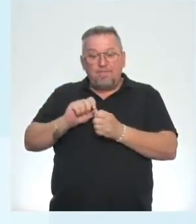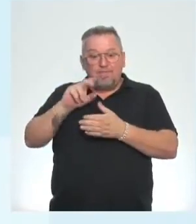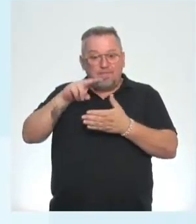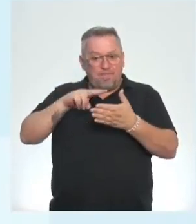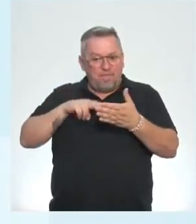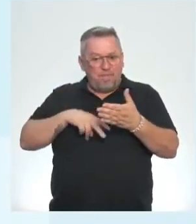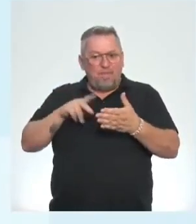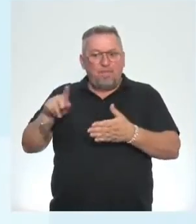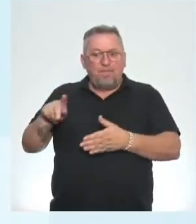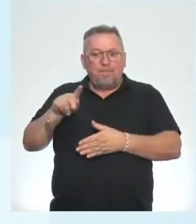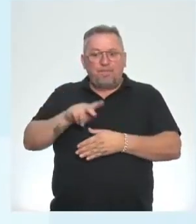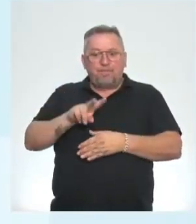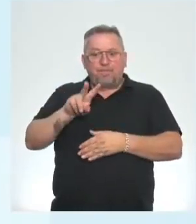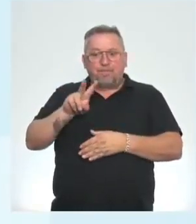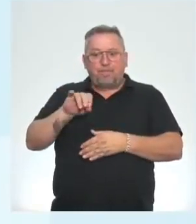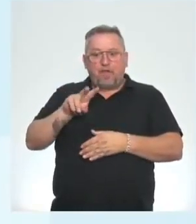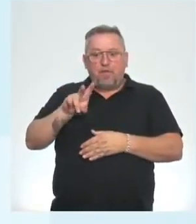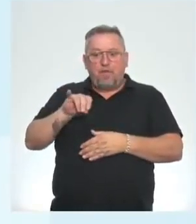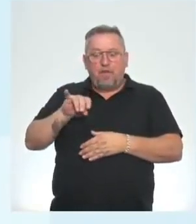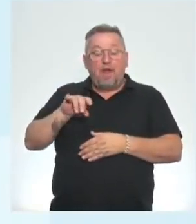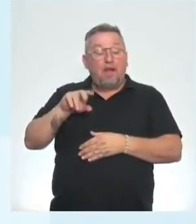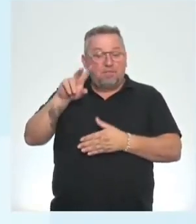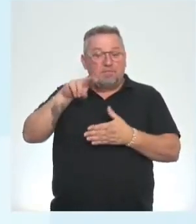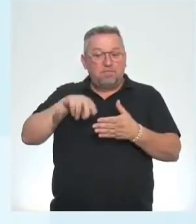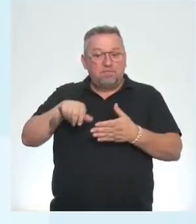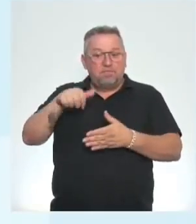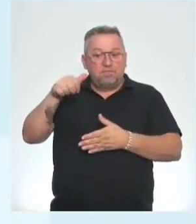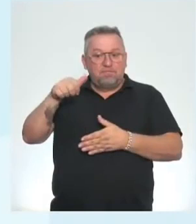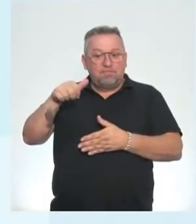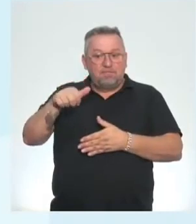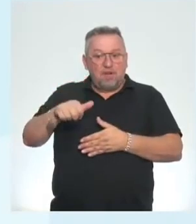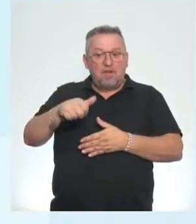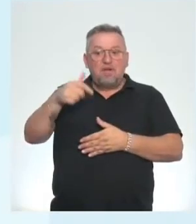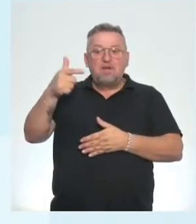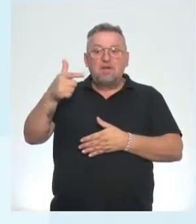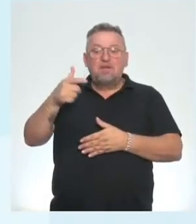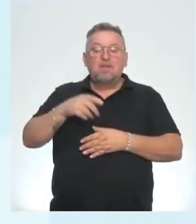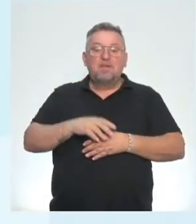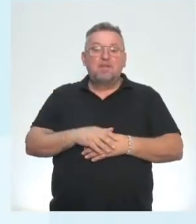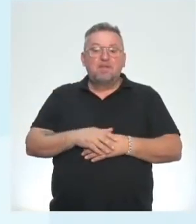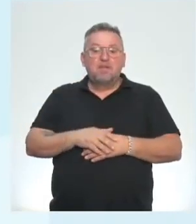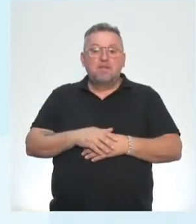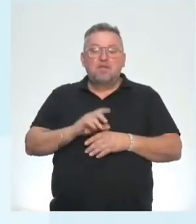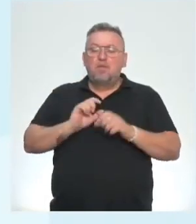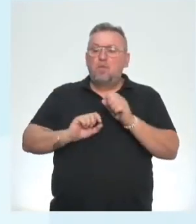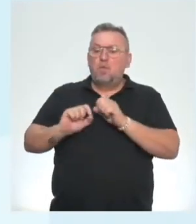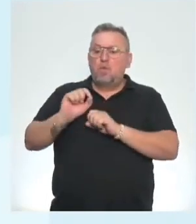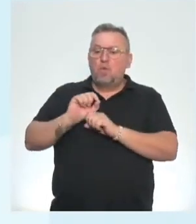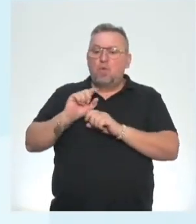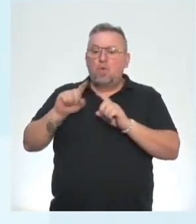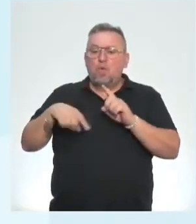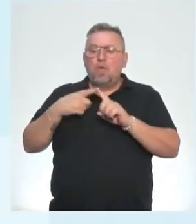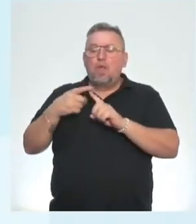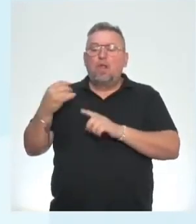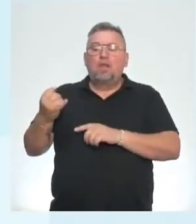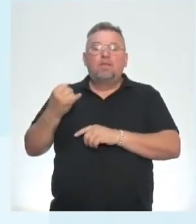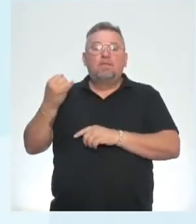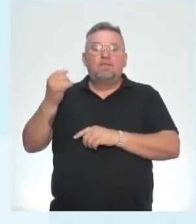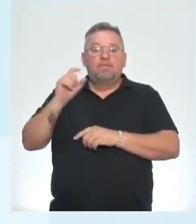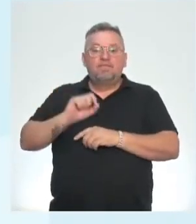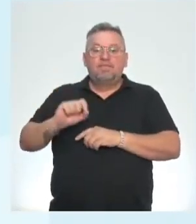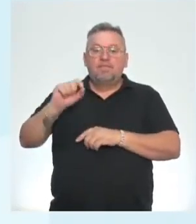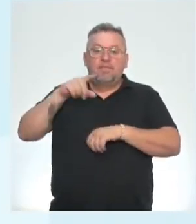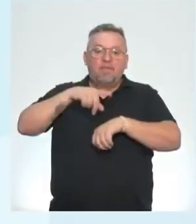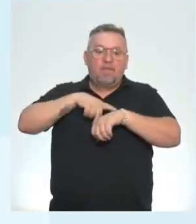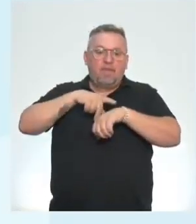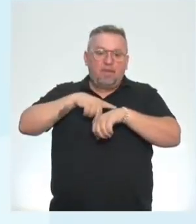a professora Vivi leu a primeira e eu li a segunda. Então, qual é o assunto central? Sobre o que é o mais importante naquele